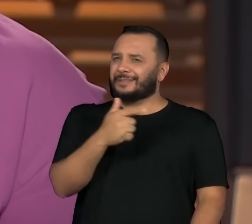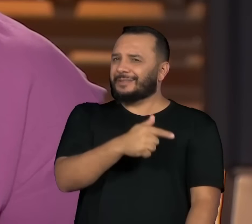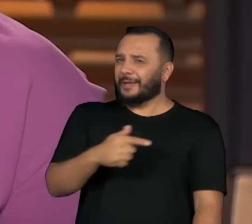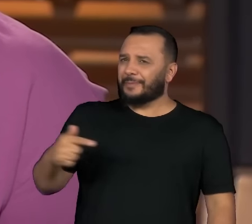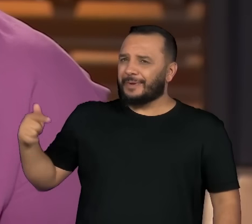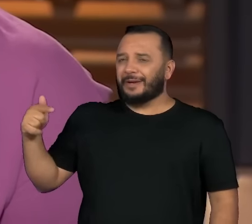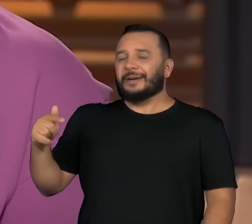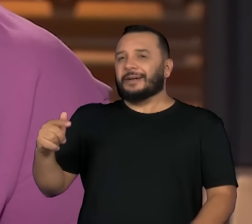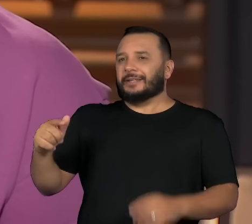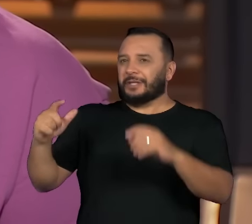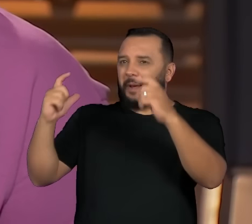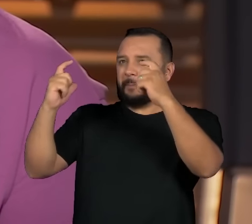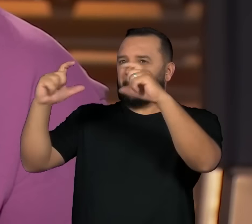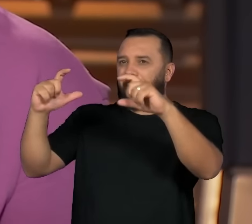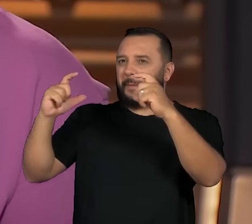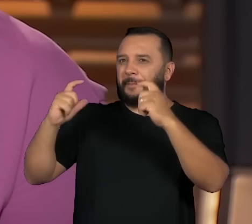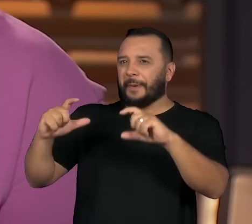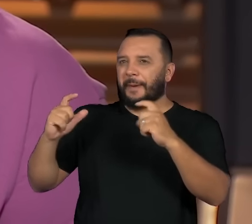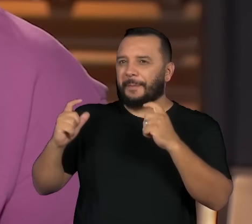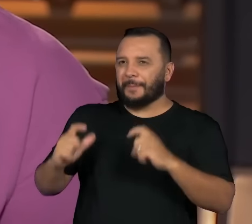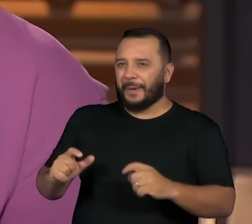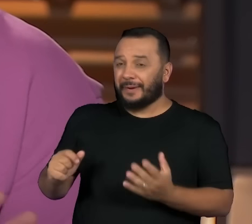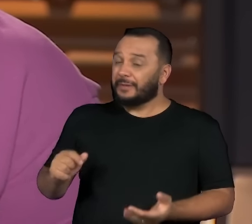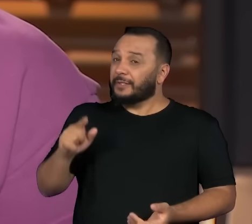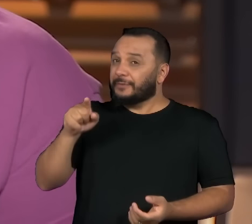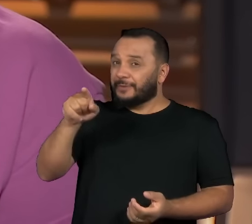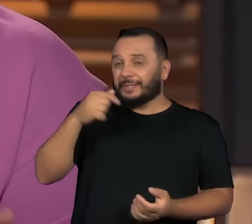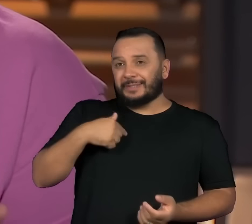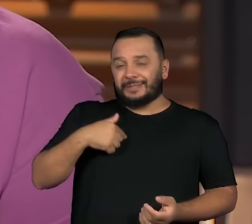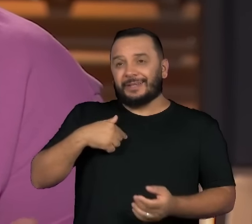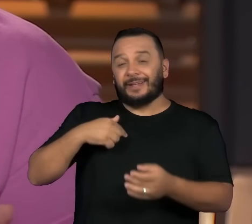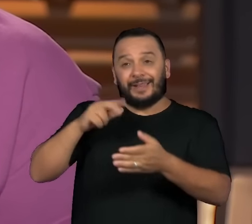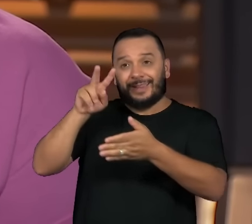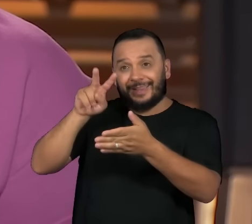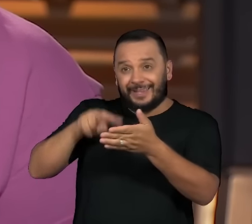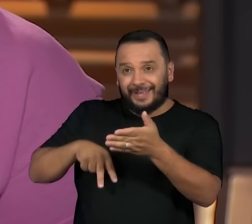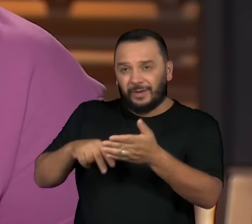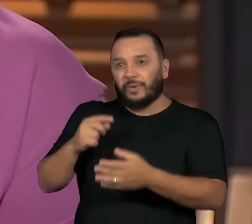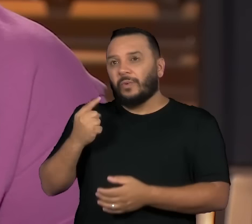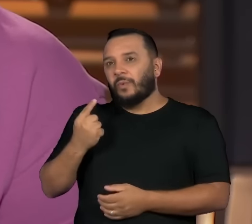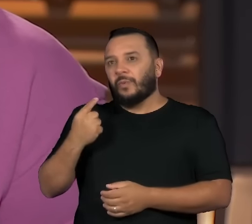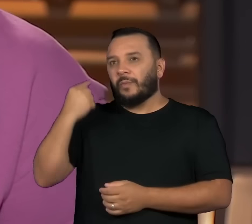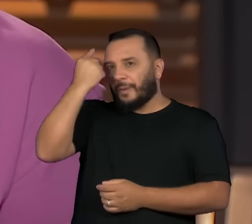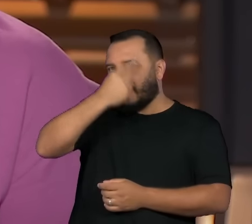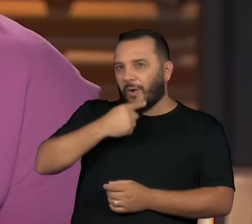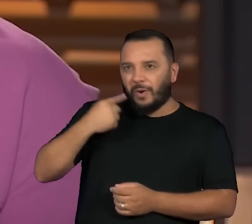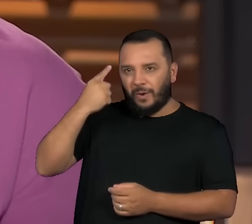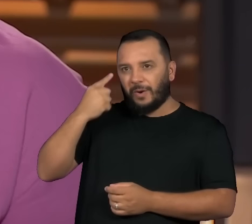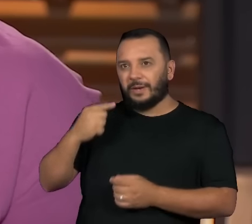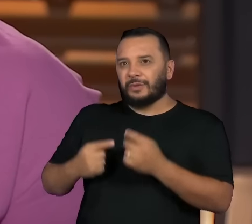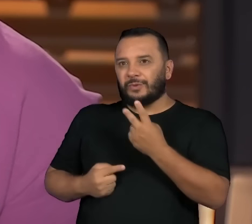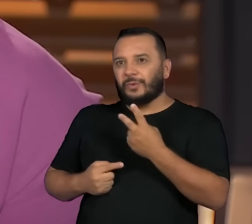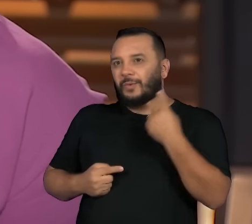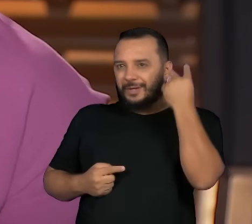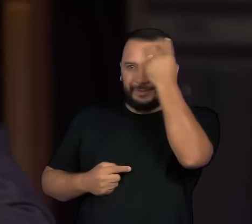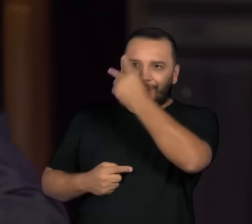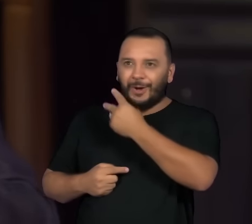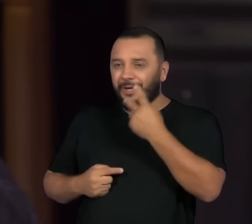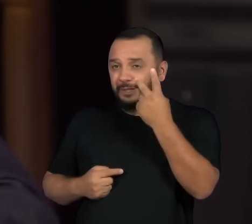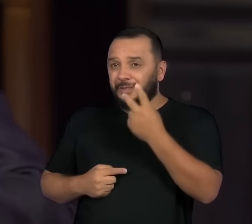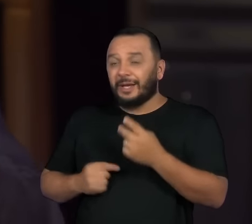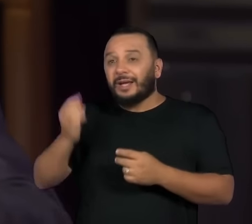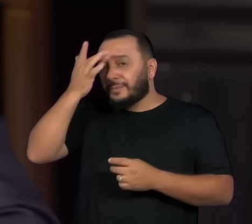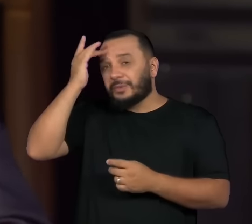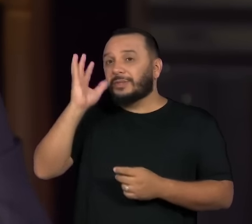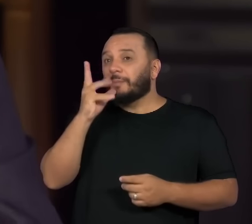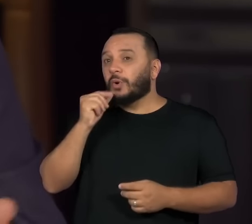um webcomic, às vezes uma coisa que você leu em 1 hora, 2, as pessoas passaram 2 anos para conseguir ler. É claro,